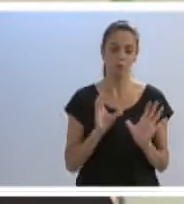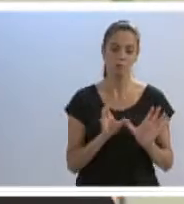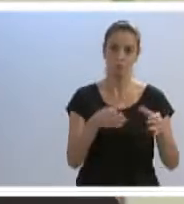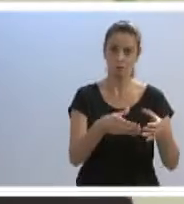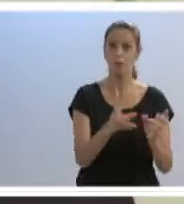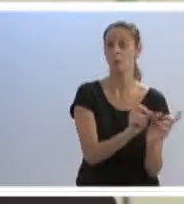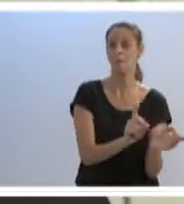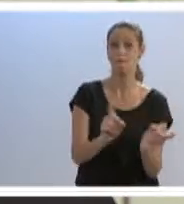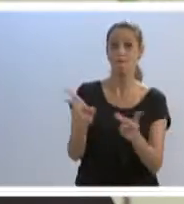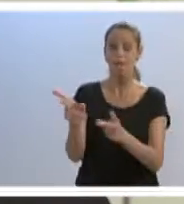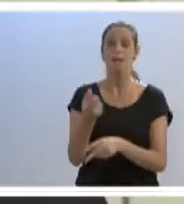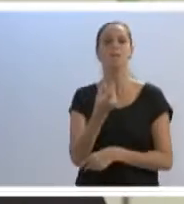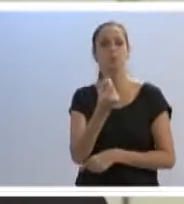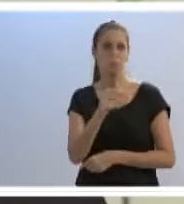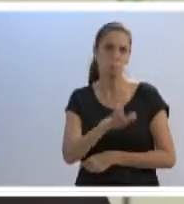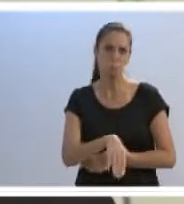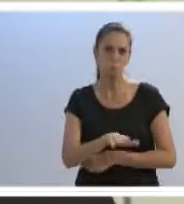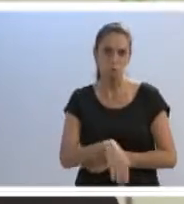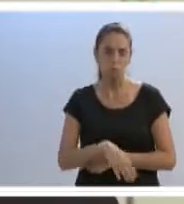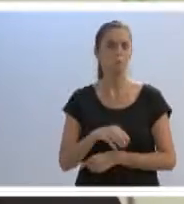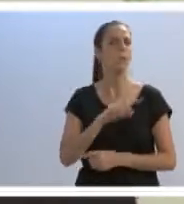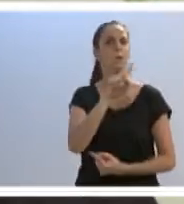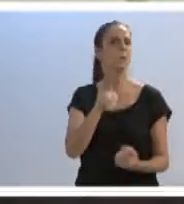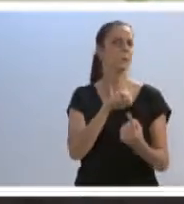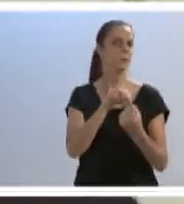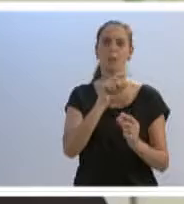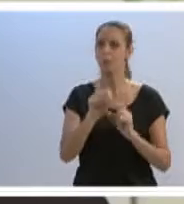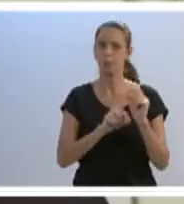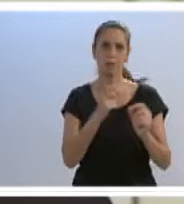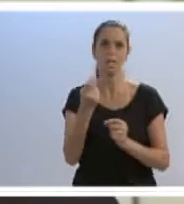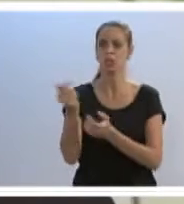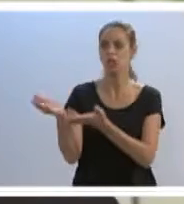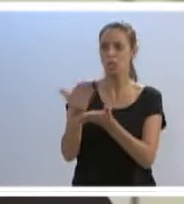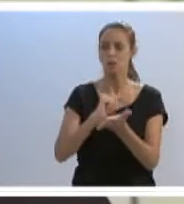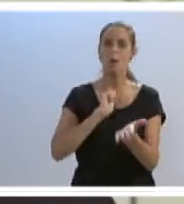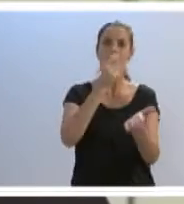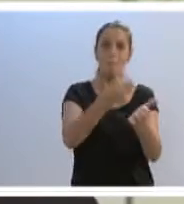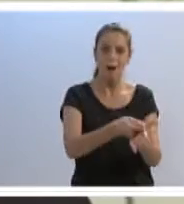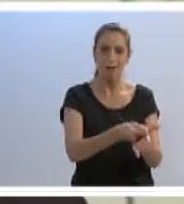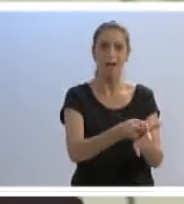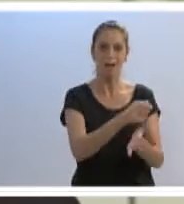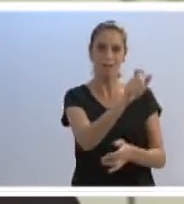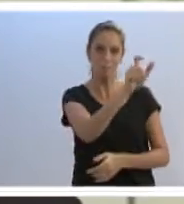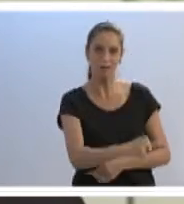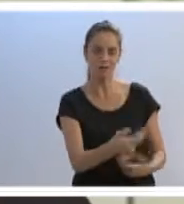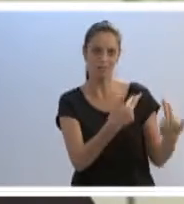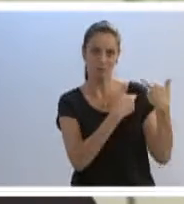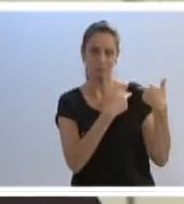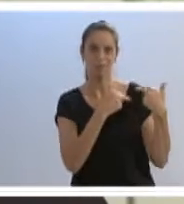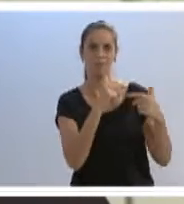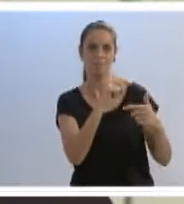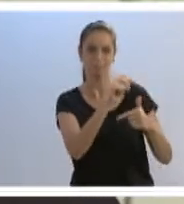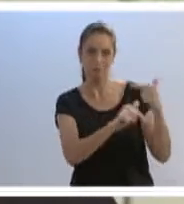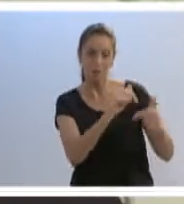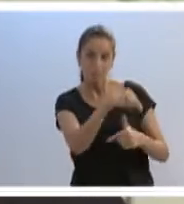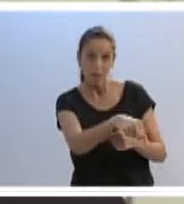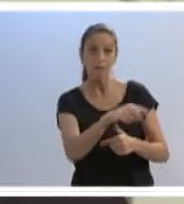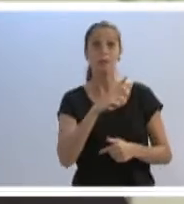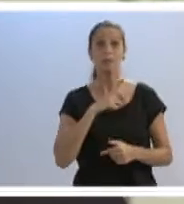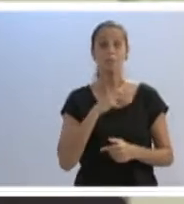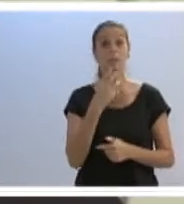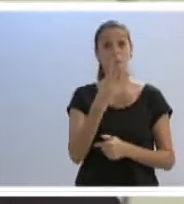valor baixo, mais para captação do valor para pagar esse trabalho, e a gente tem ela em 3 tamanhos, que é P e